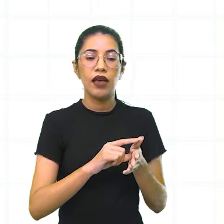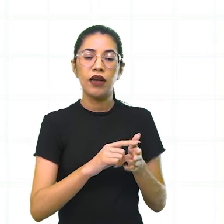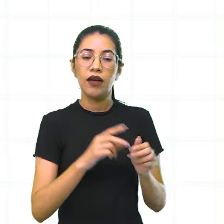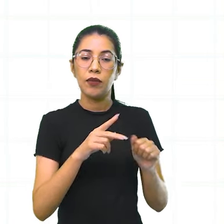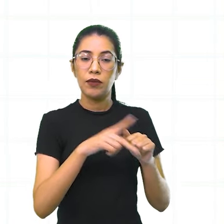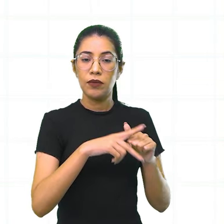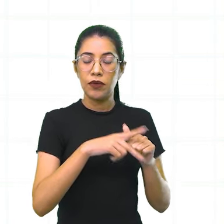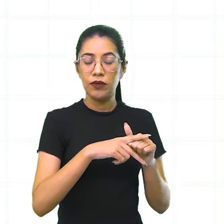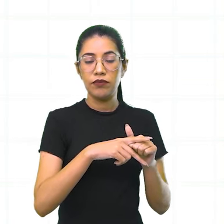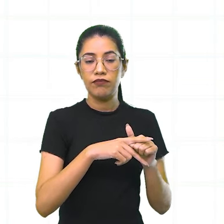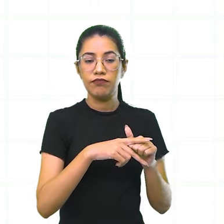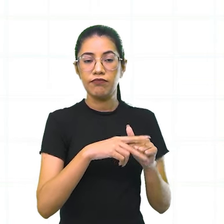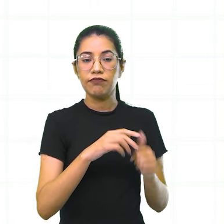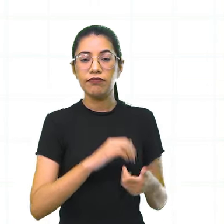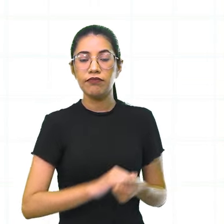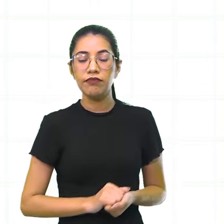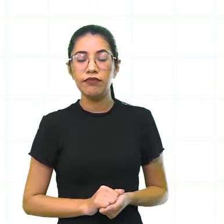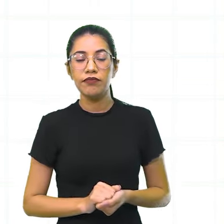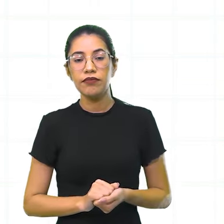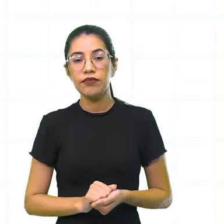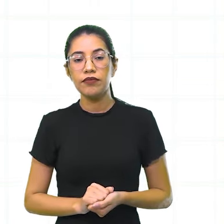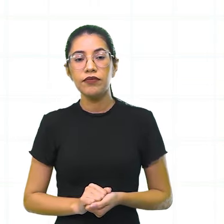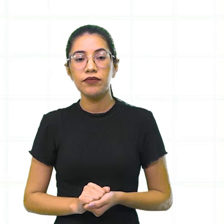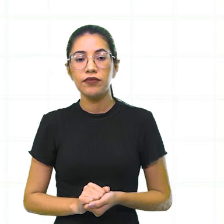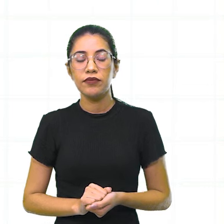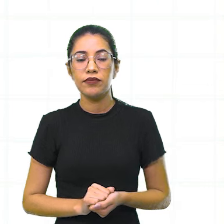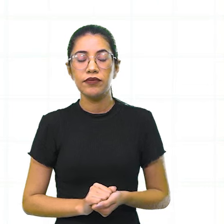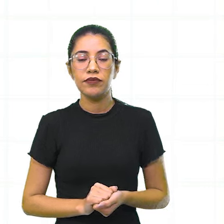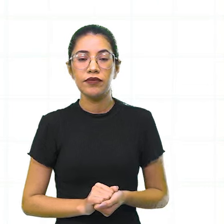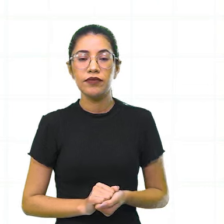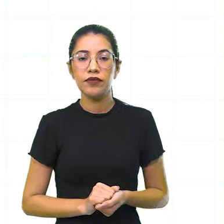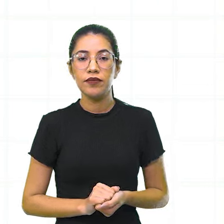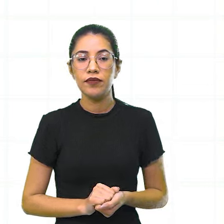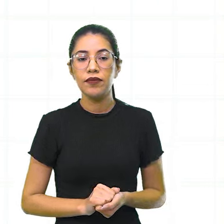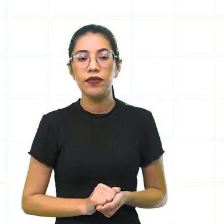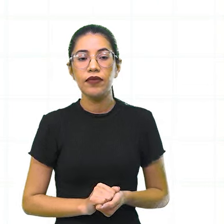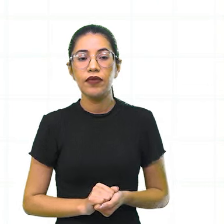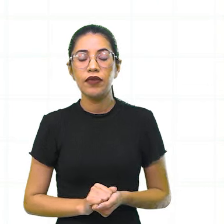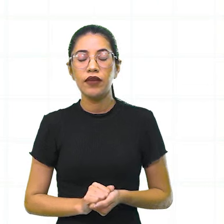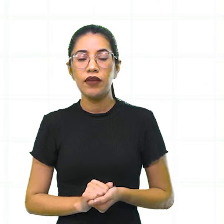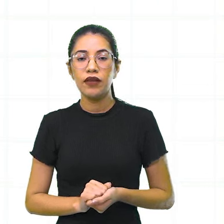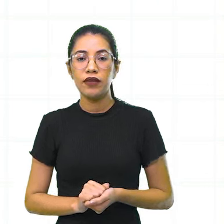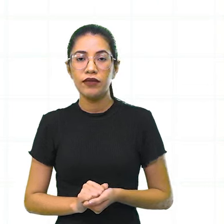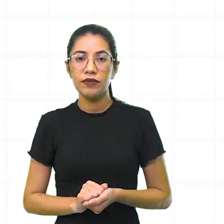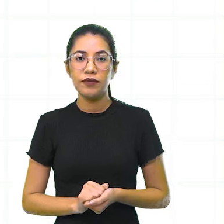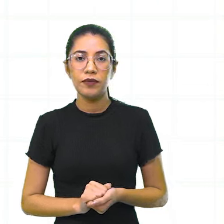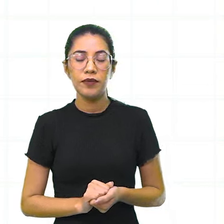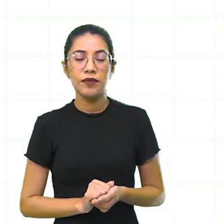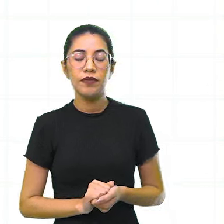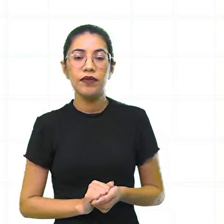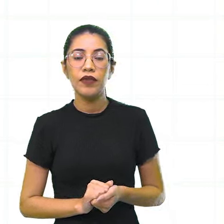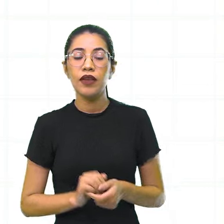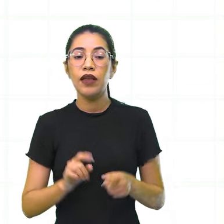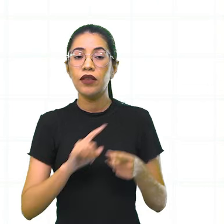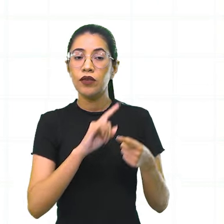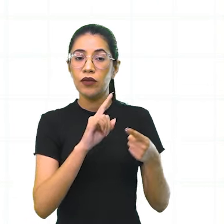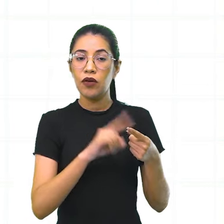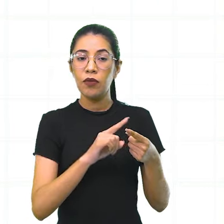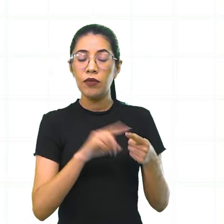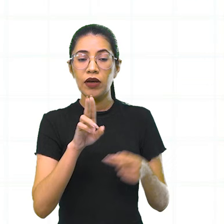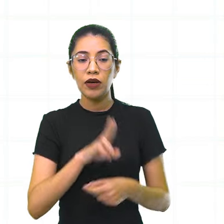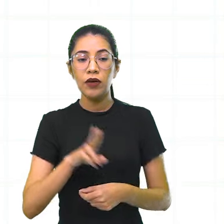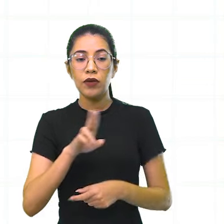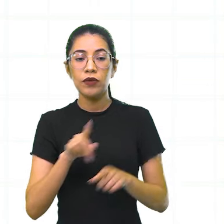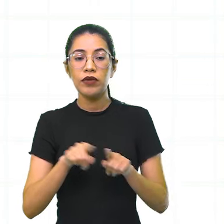discurso direto para o nosso discurso indireto. No discurso direto, eu utilizo os